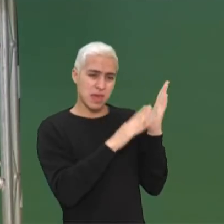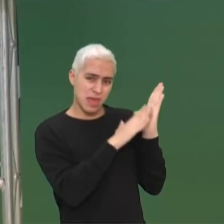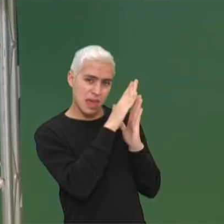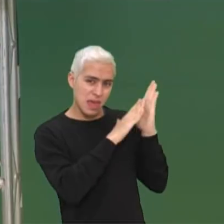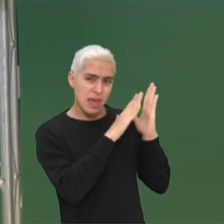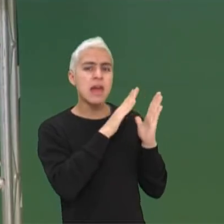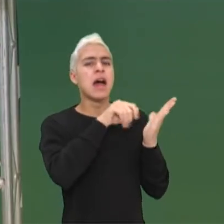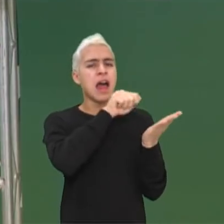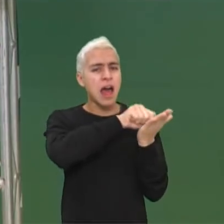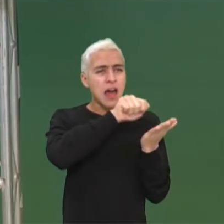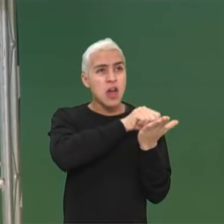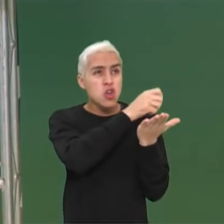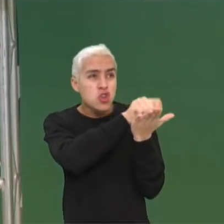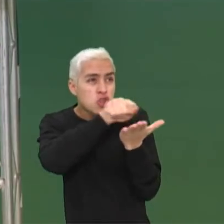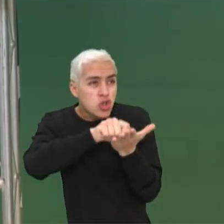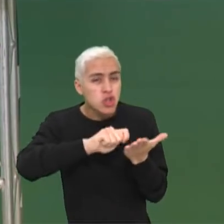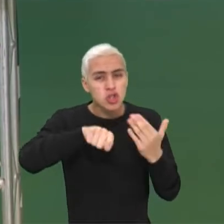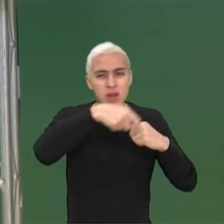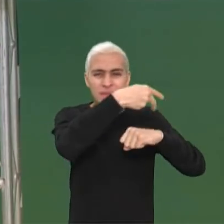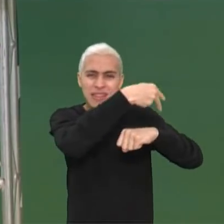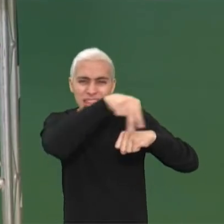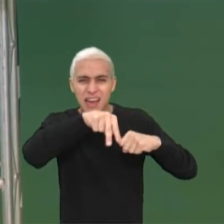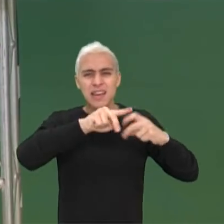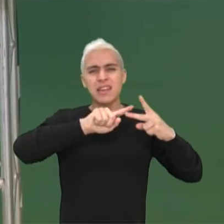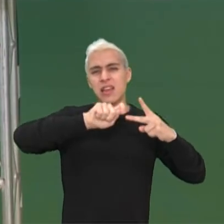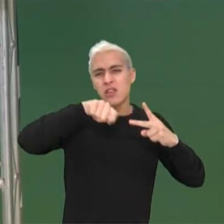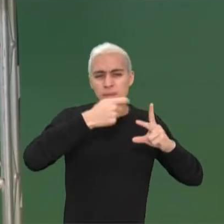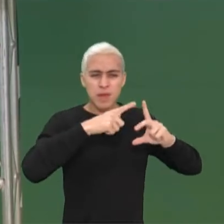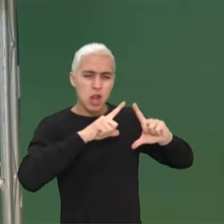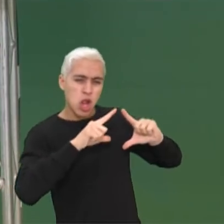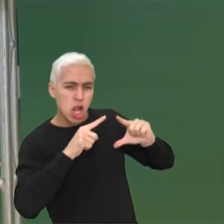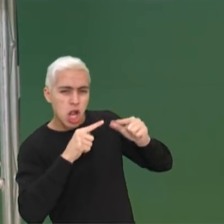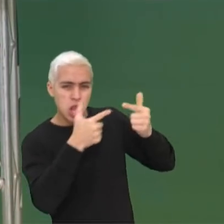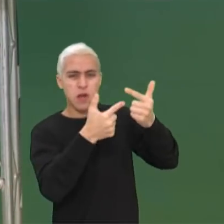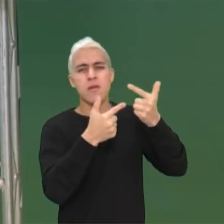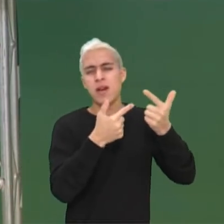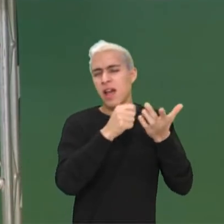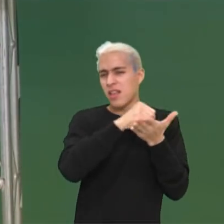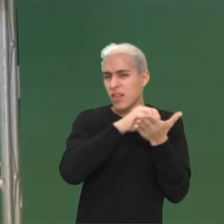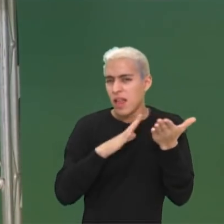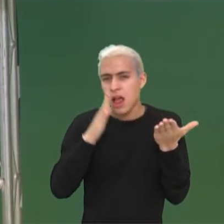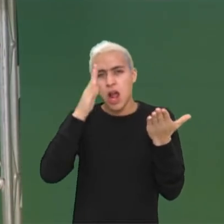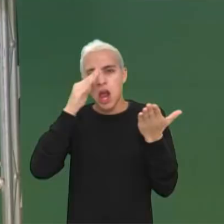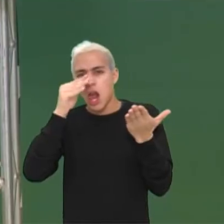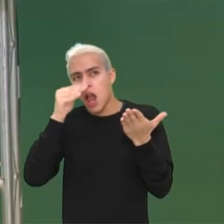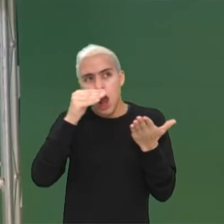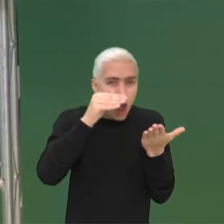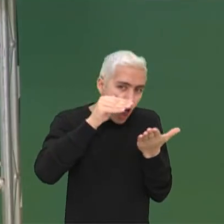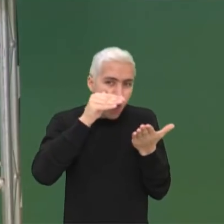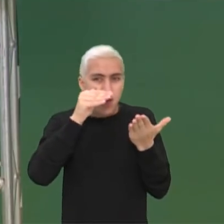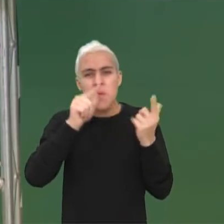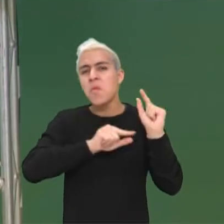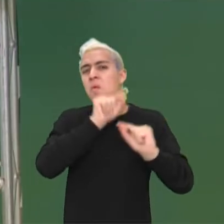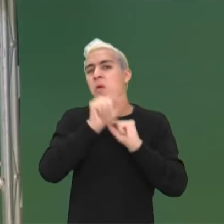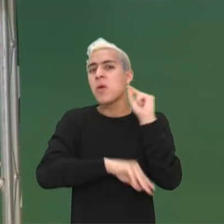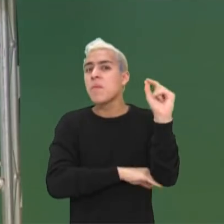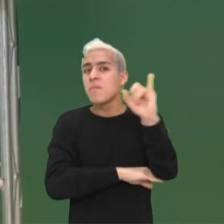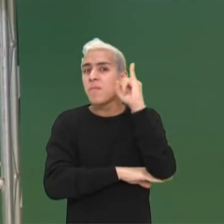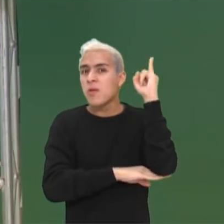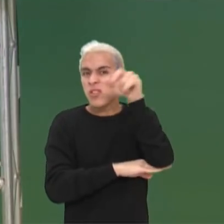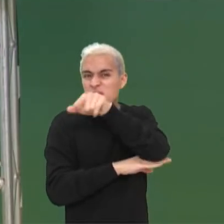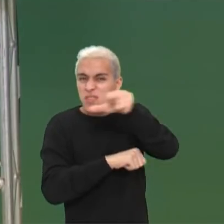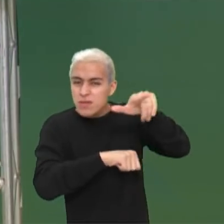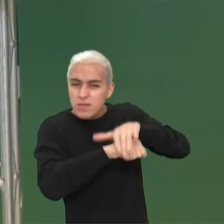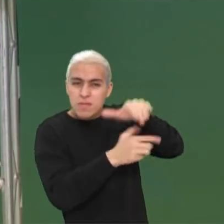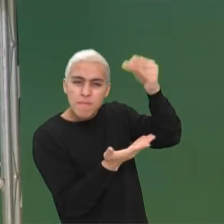tudo? Tanto da dança criativa quanto das lutas, vocês anotaram tudo. As atividades, as curiosidades, né? As coisas importantes que vocês achavam, vocês pegavam